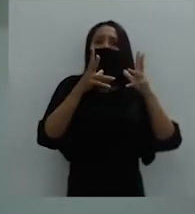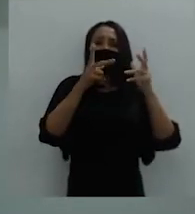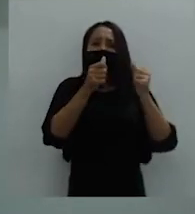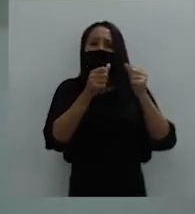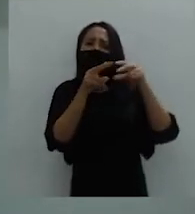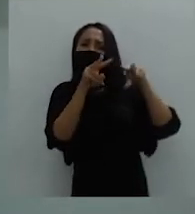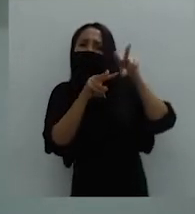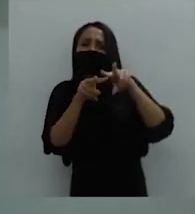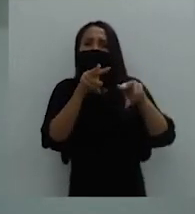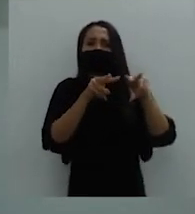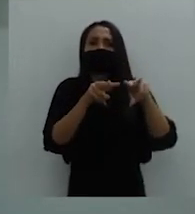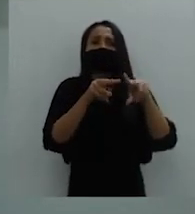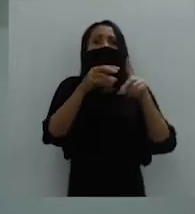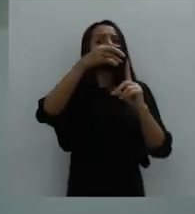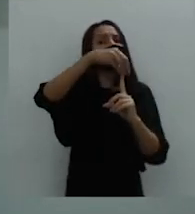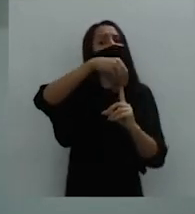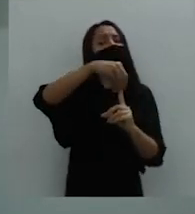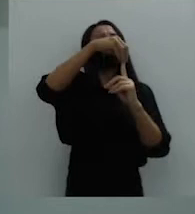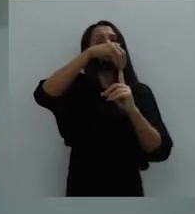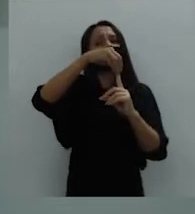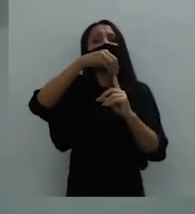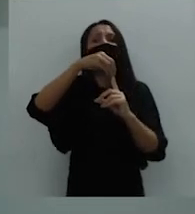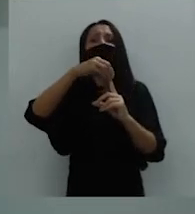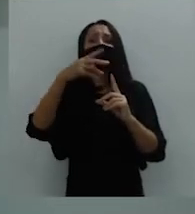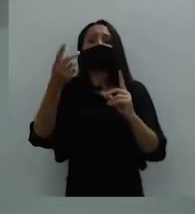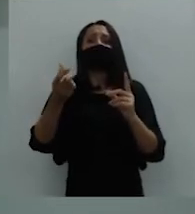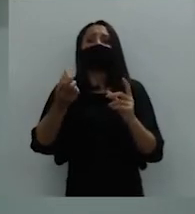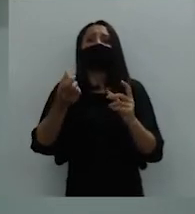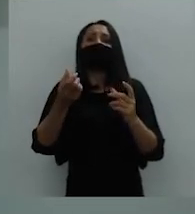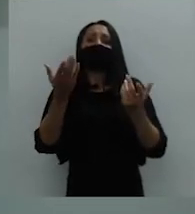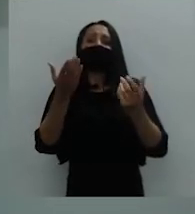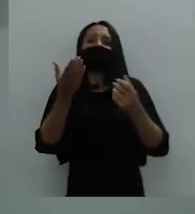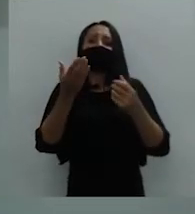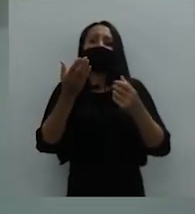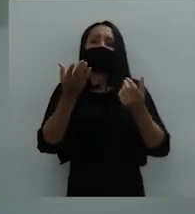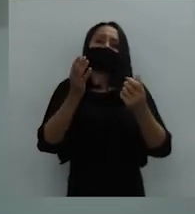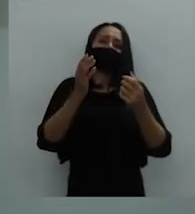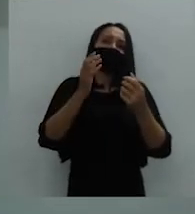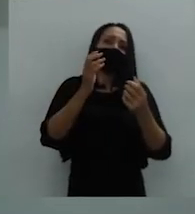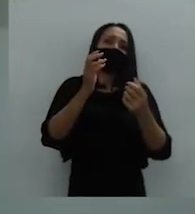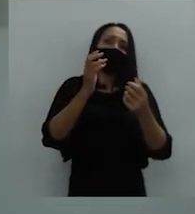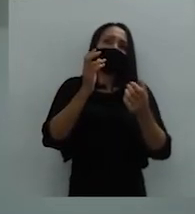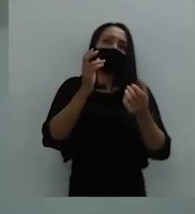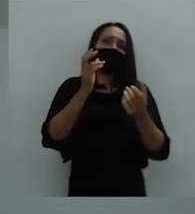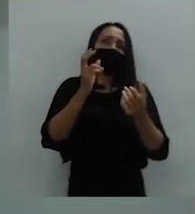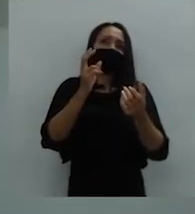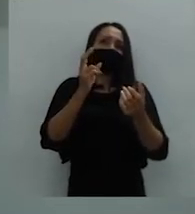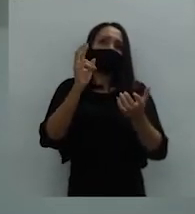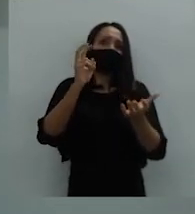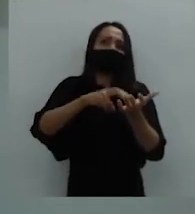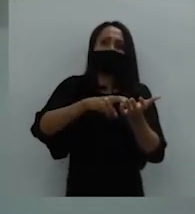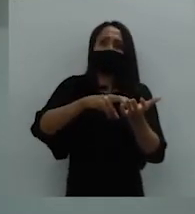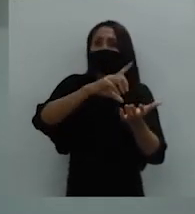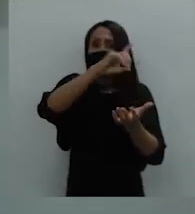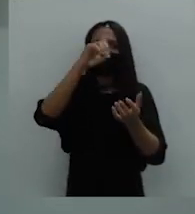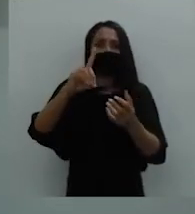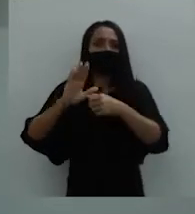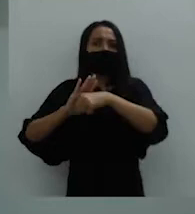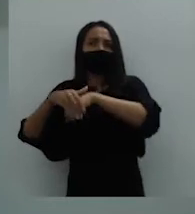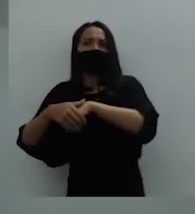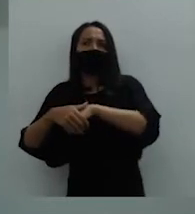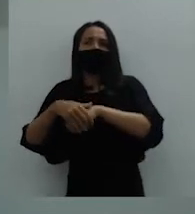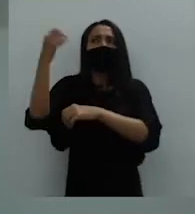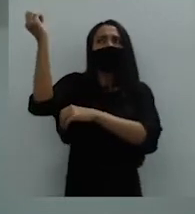certo? Principalmente quando se trata de dia e noite. As luzes, como é que as luzes ela fica